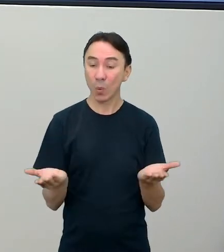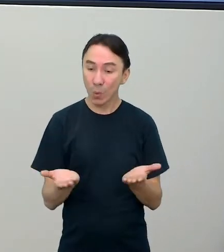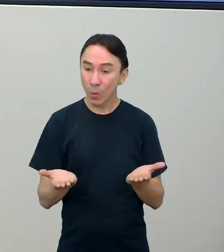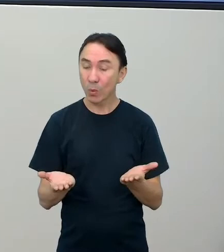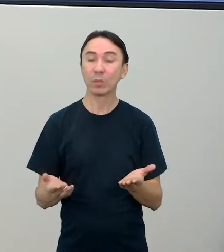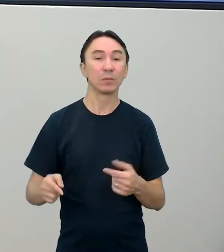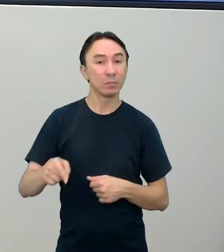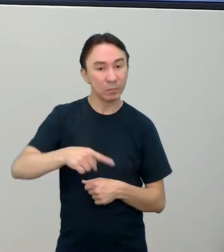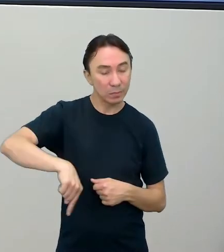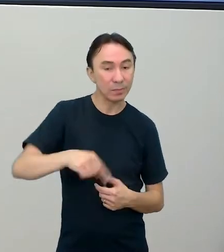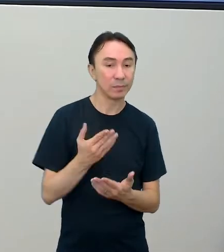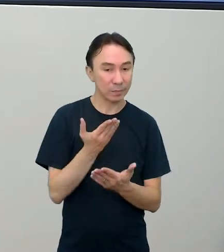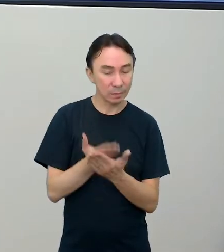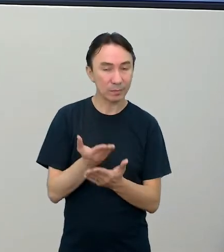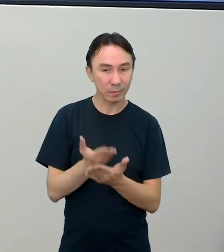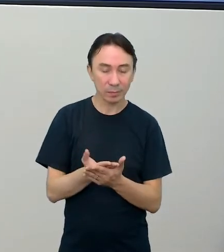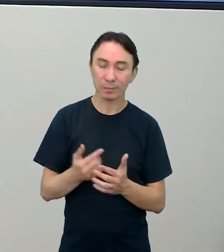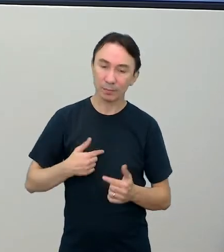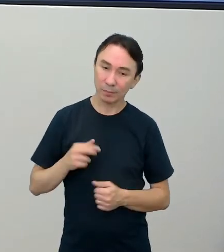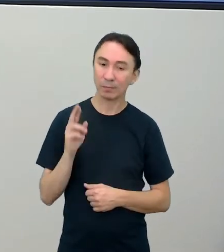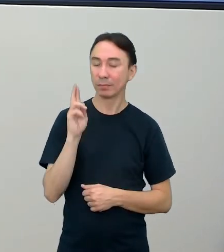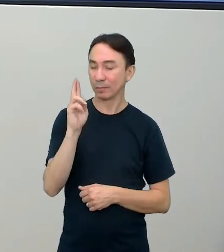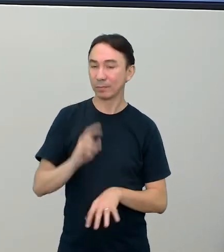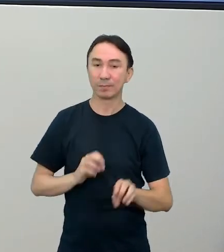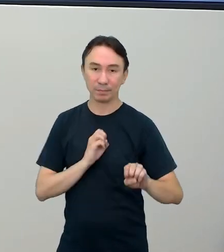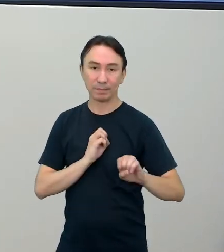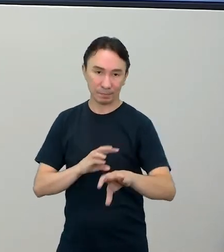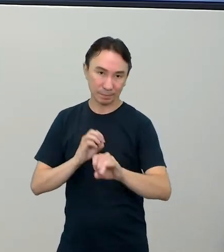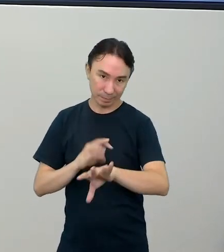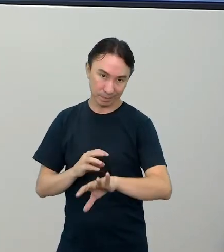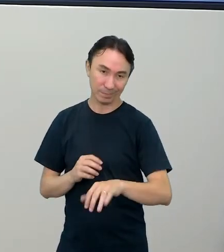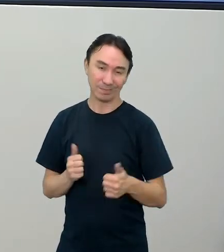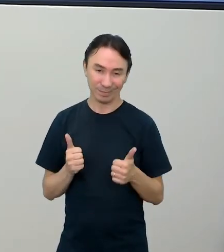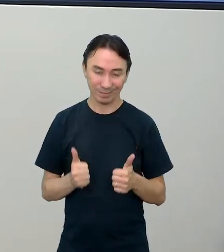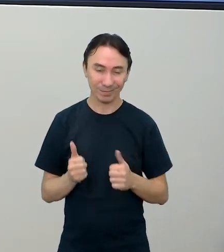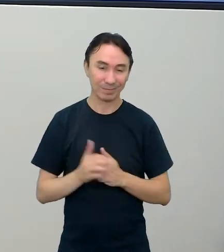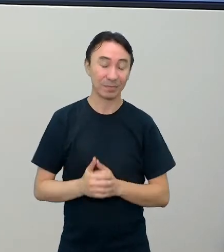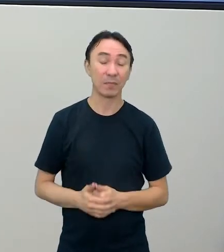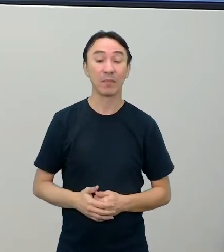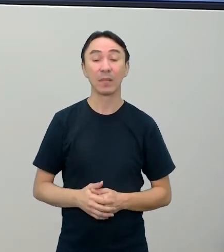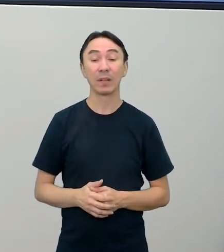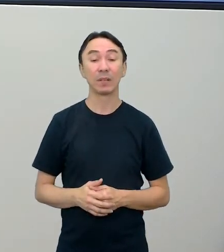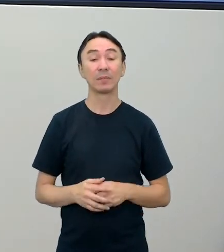de vocês hoje. Então,